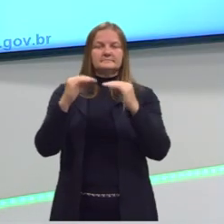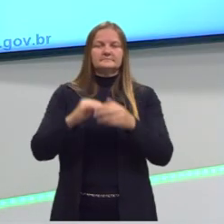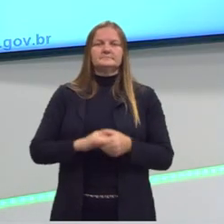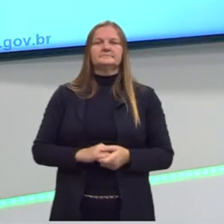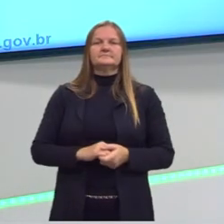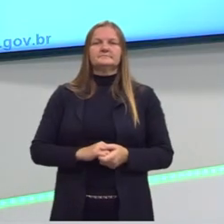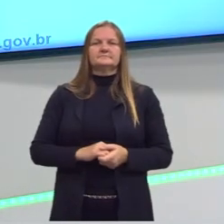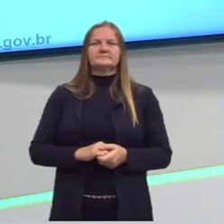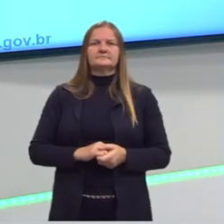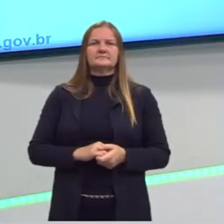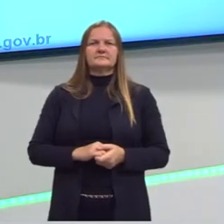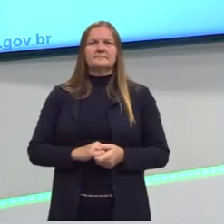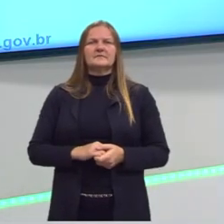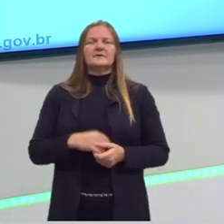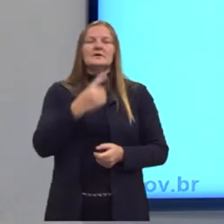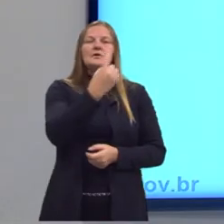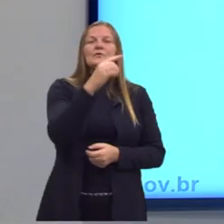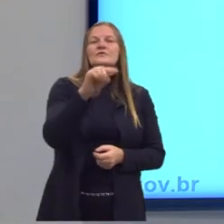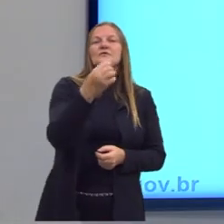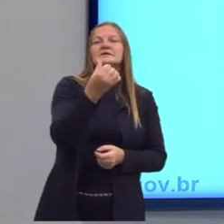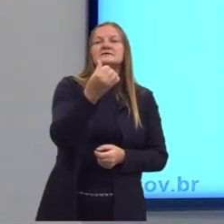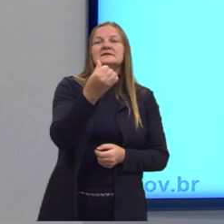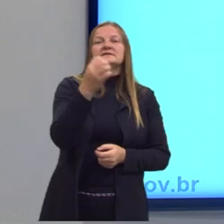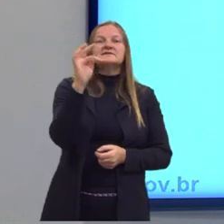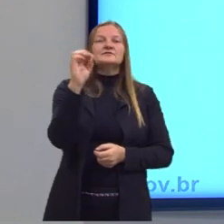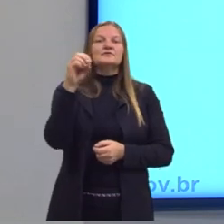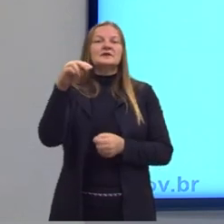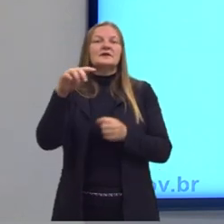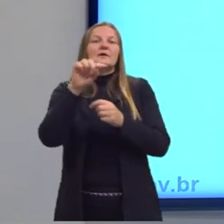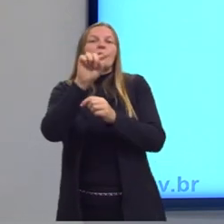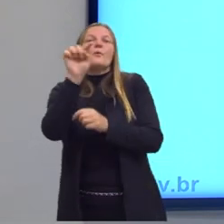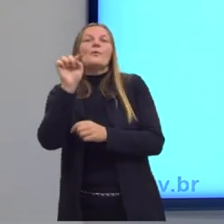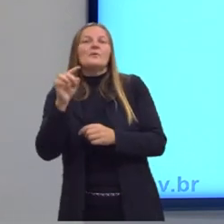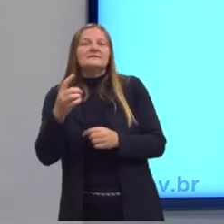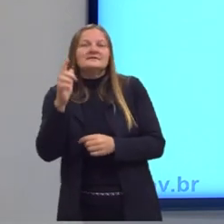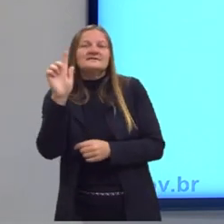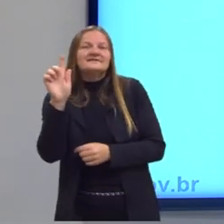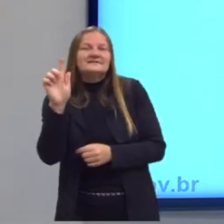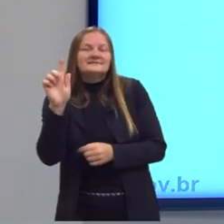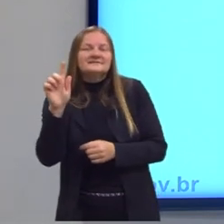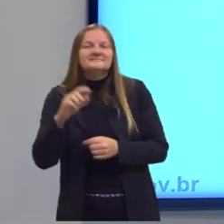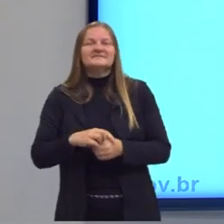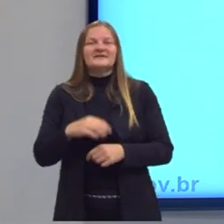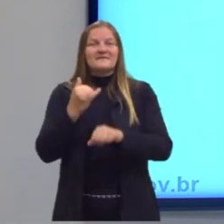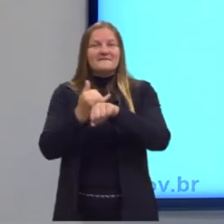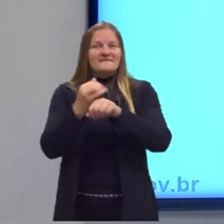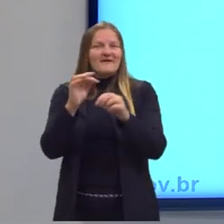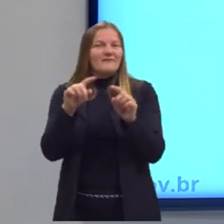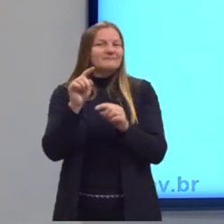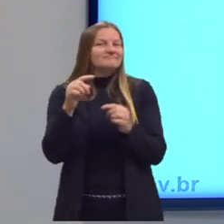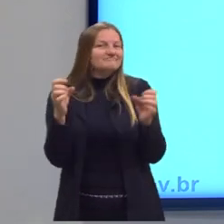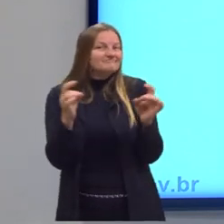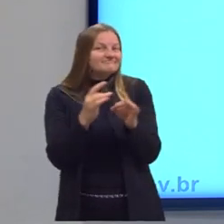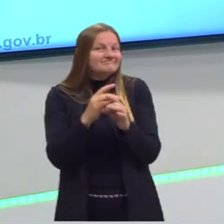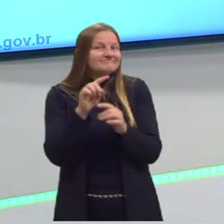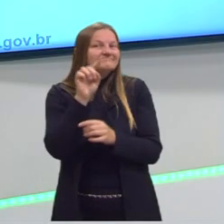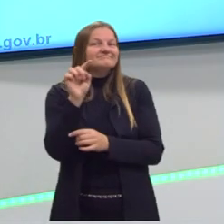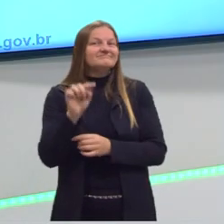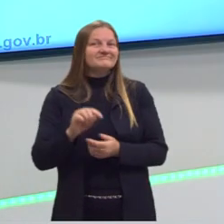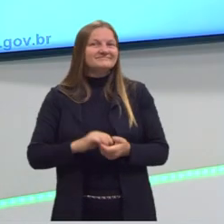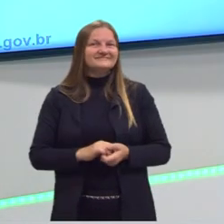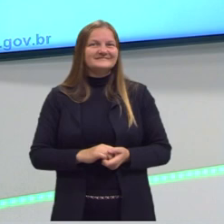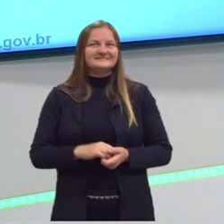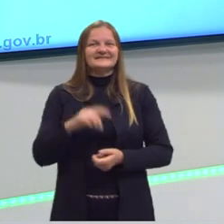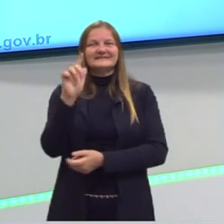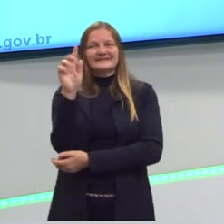tá E e 1,6 toneladas quantas gramas de Ferro eu vou formar eu não vou falar